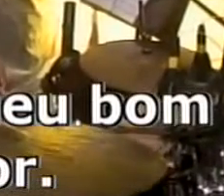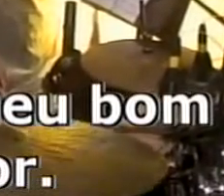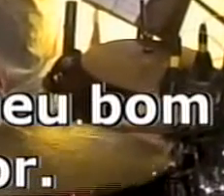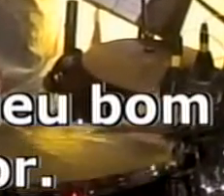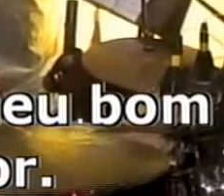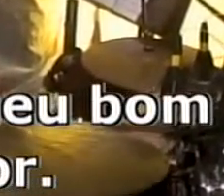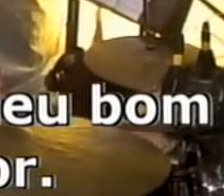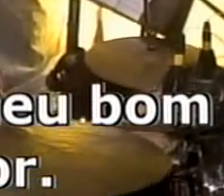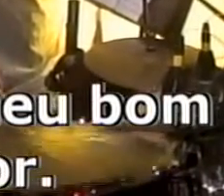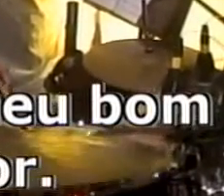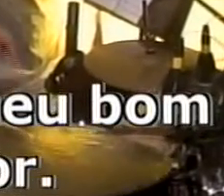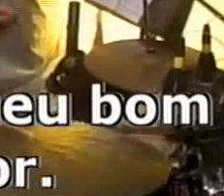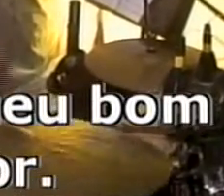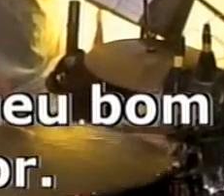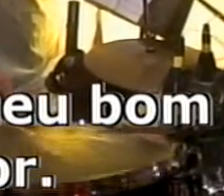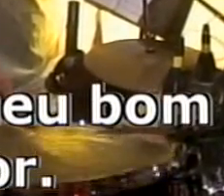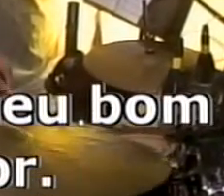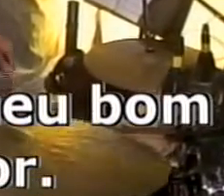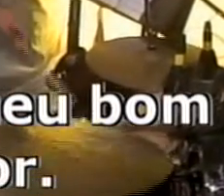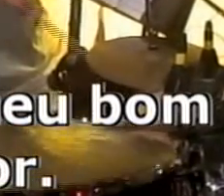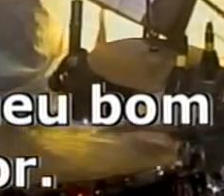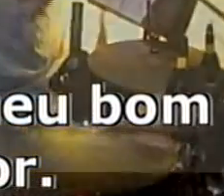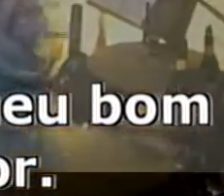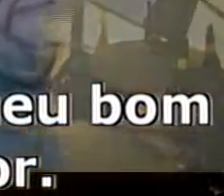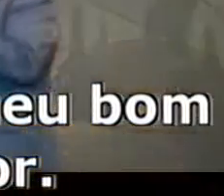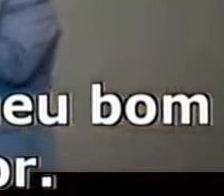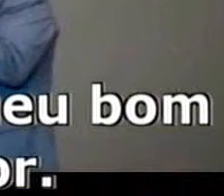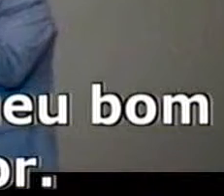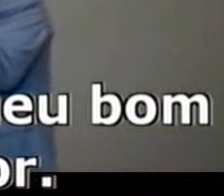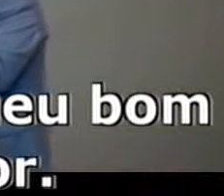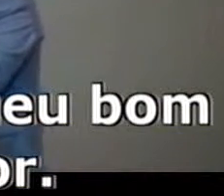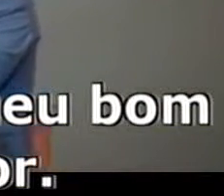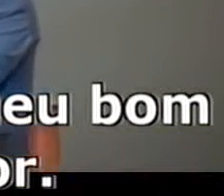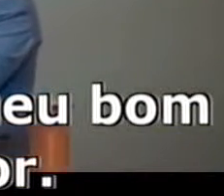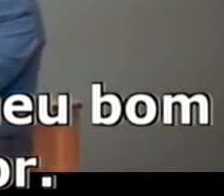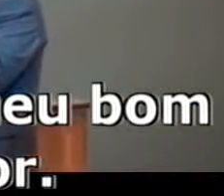meu bom pastor.